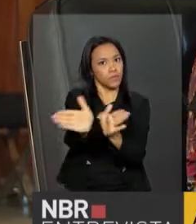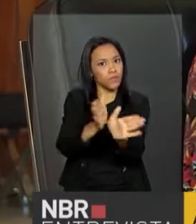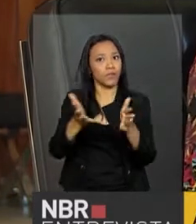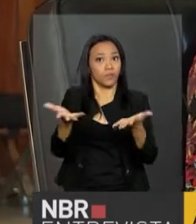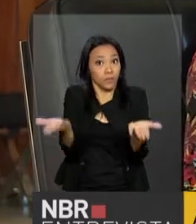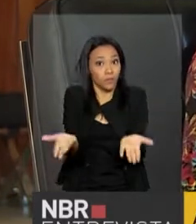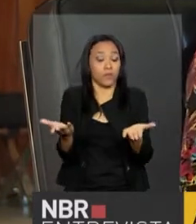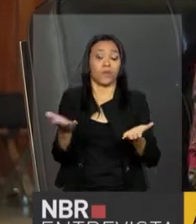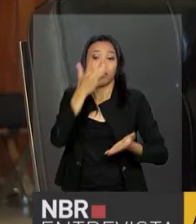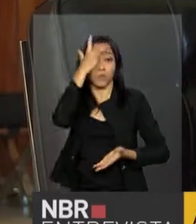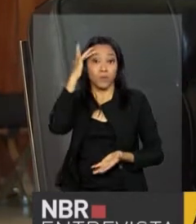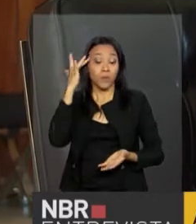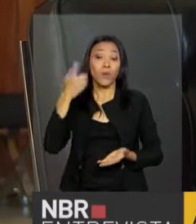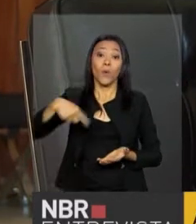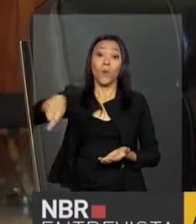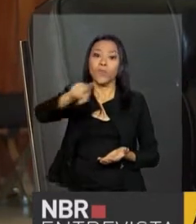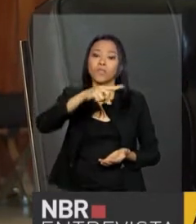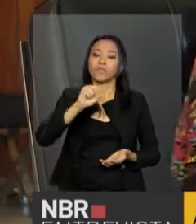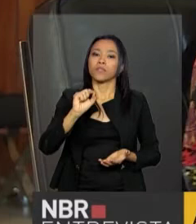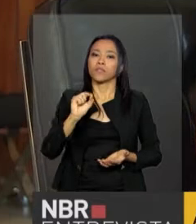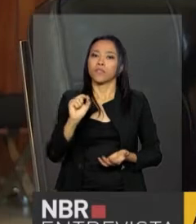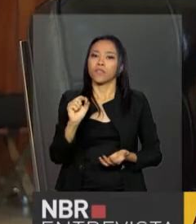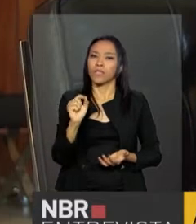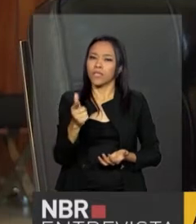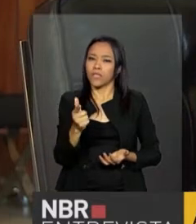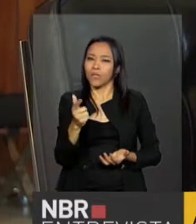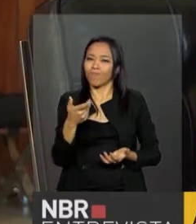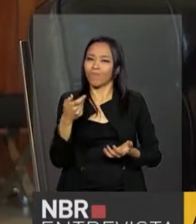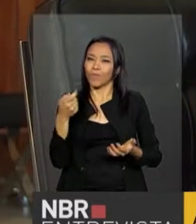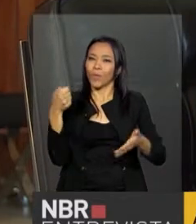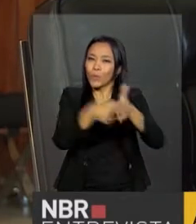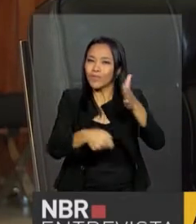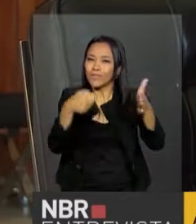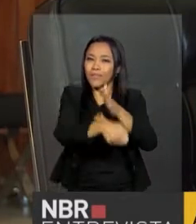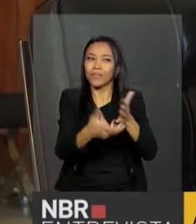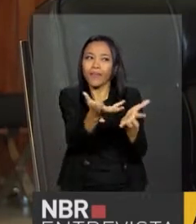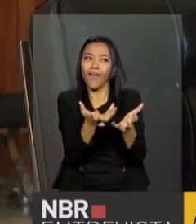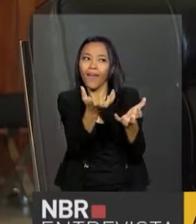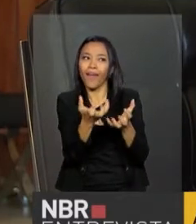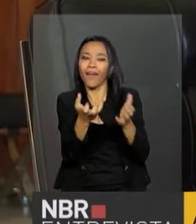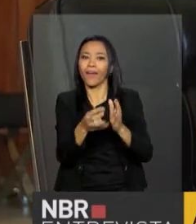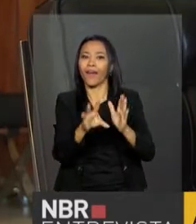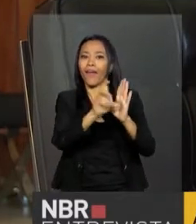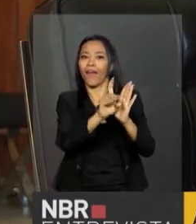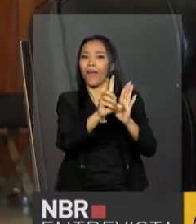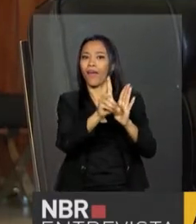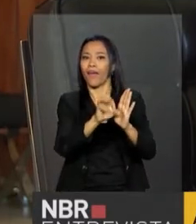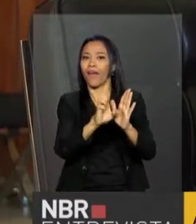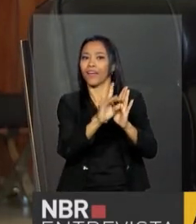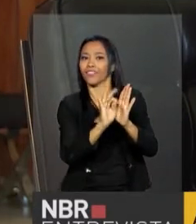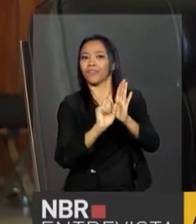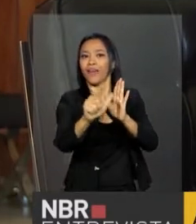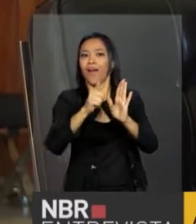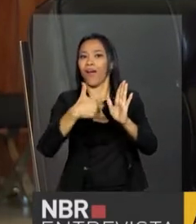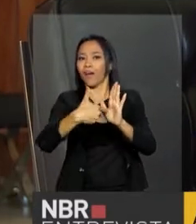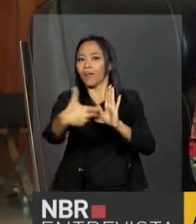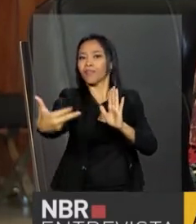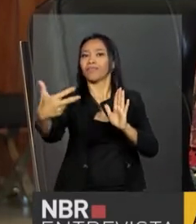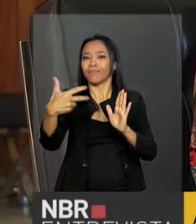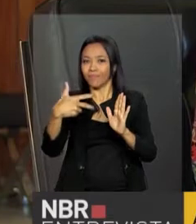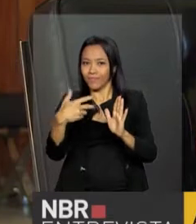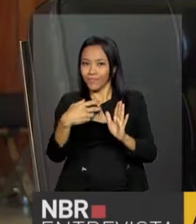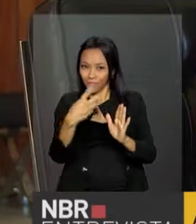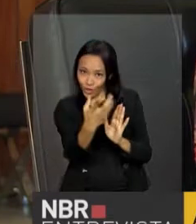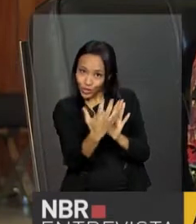né, então as pessoas também que estão pleiteando por esses recursos, dos fundos de